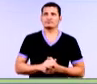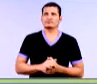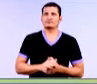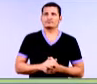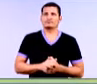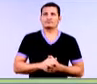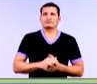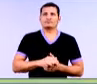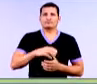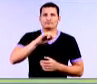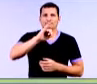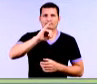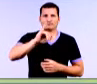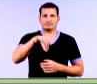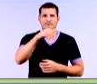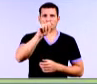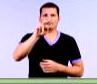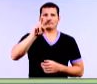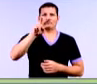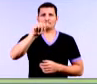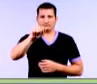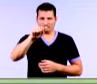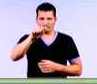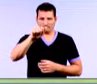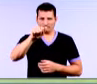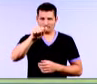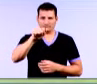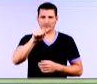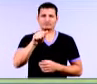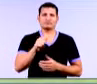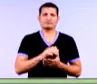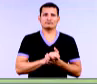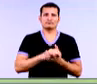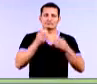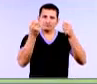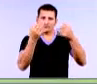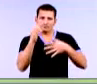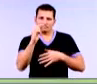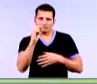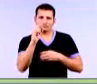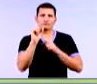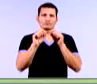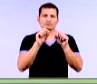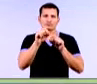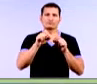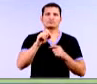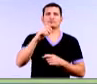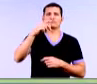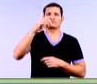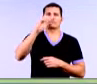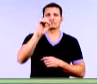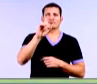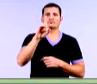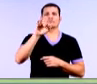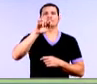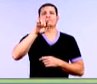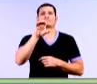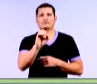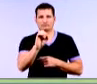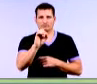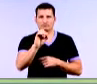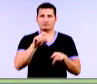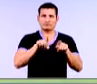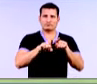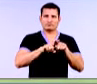e Java. Já vou falar um pouquinho o que é pseudocódigo, Visual G, Java, Eclipse, vocês vão conhecer um pouco sobre isso.